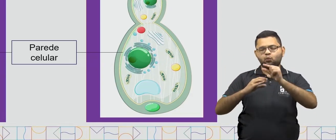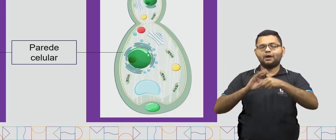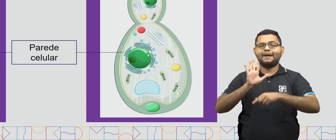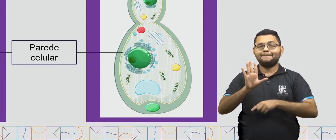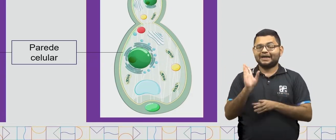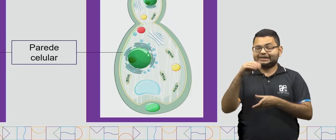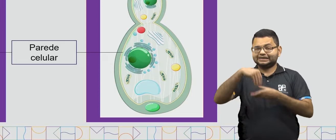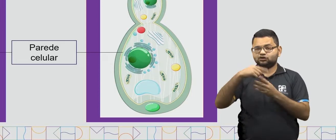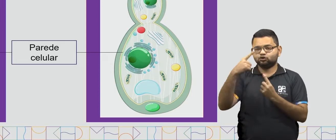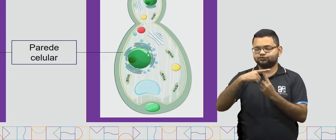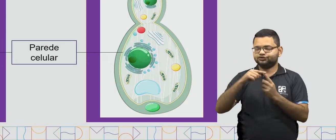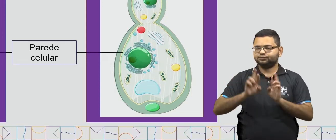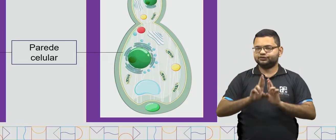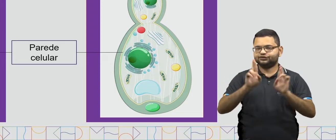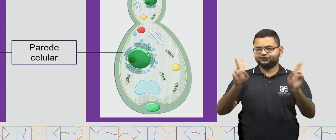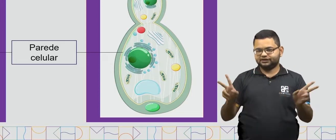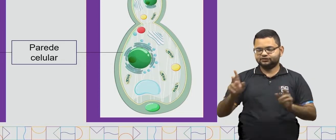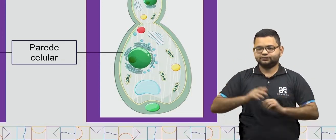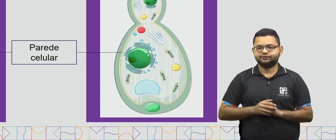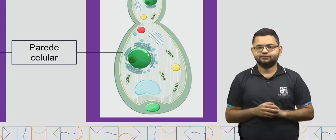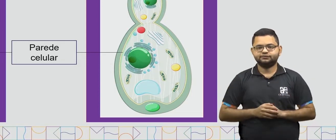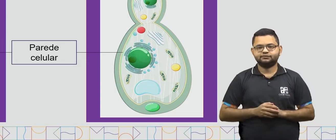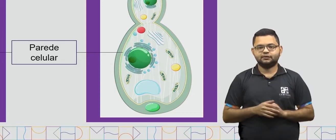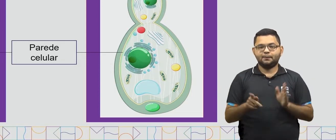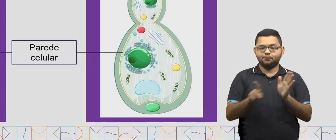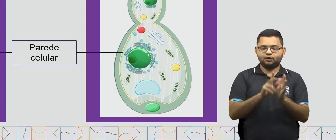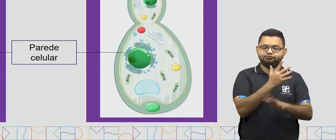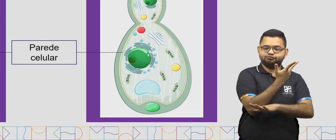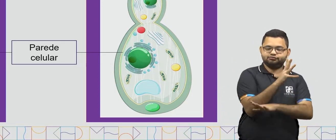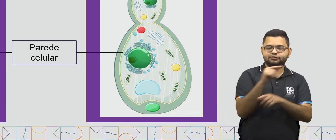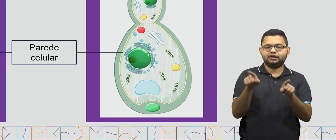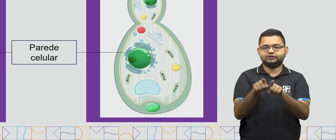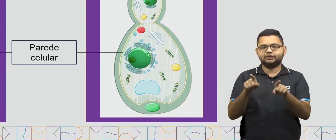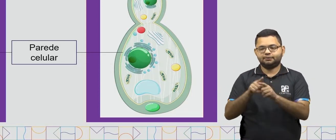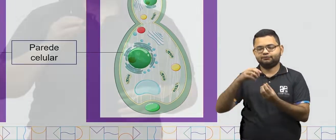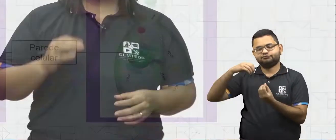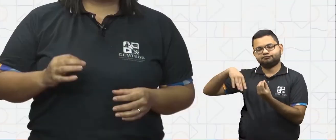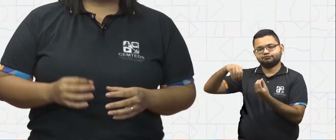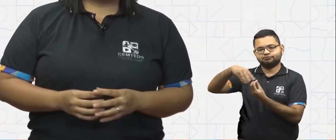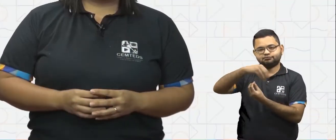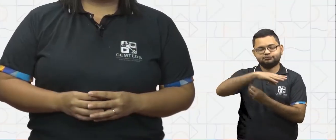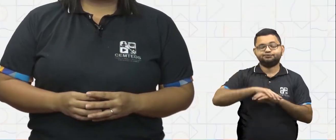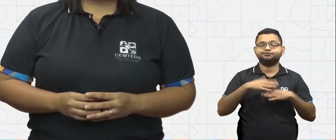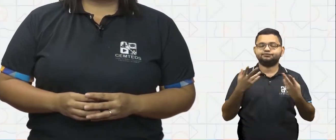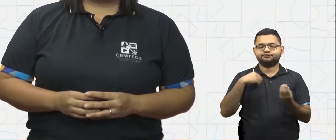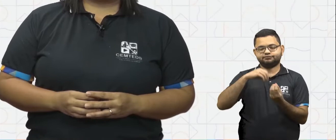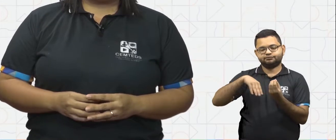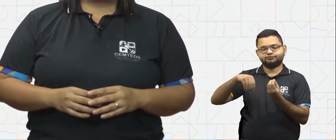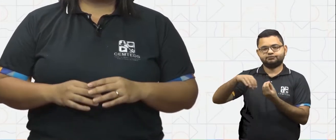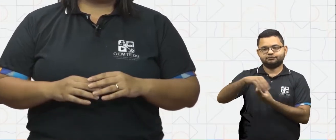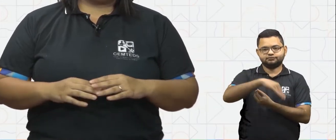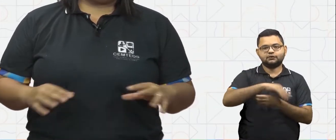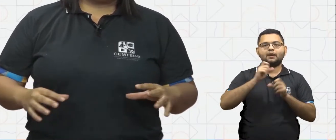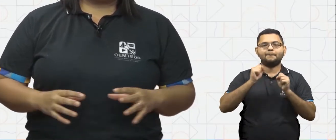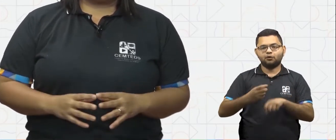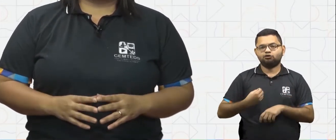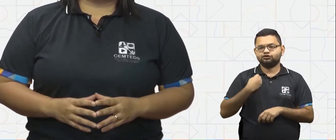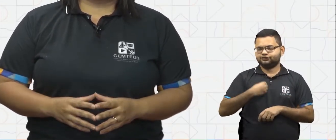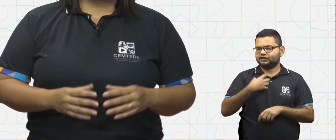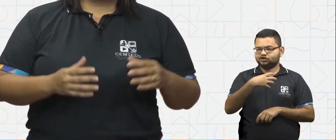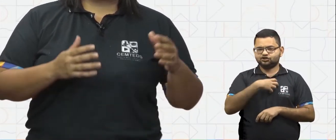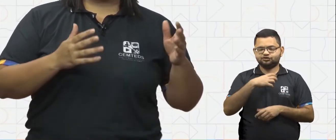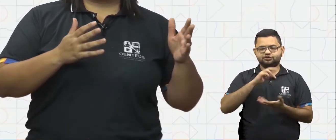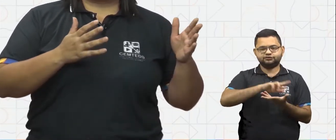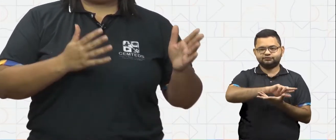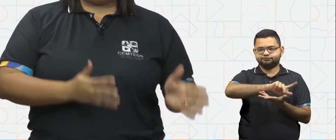que diferencia os dois tipos de células, de plantas e de fungos. Os fungos podem viver de diferentes